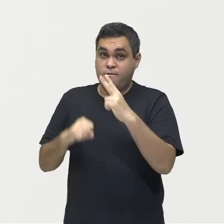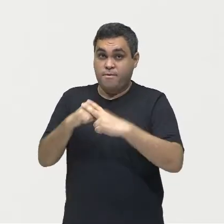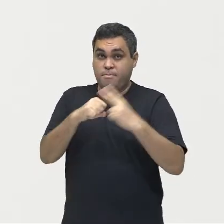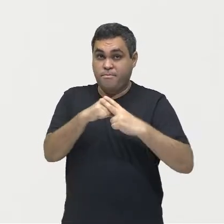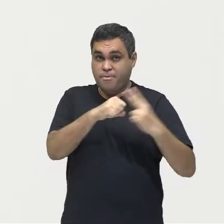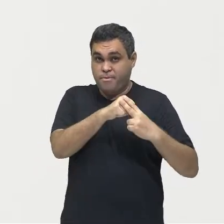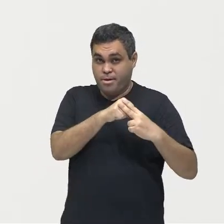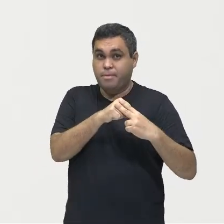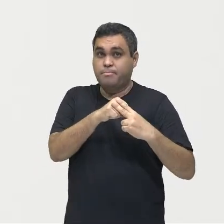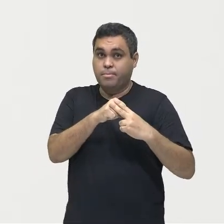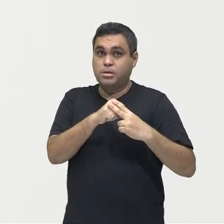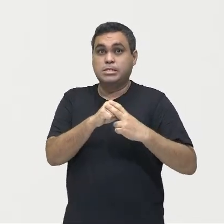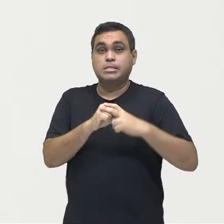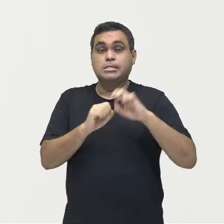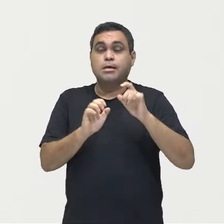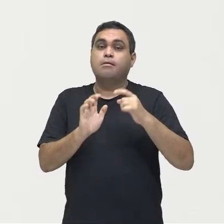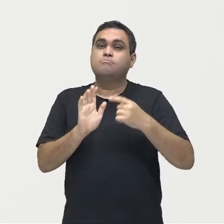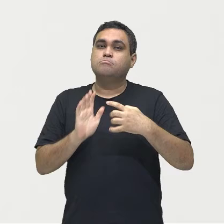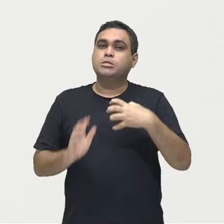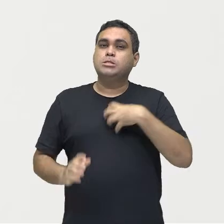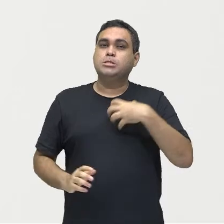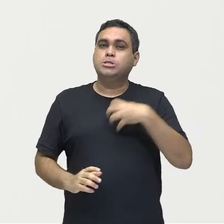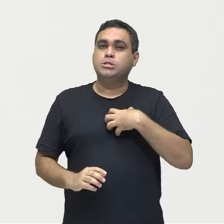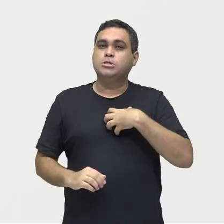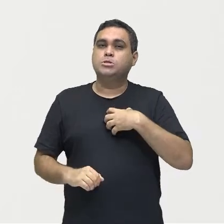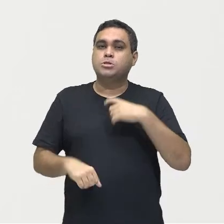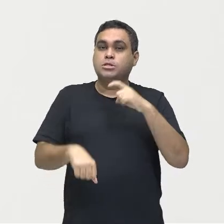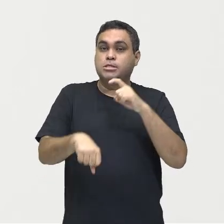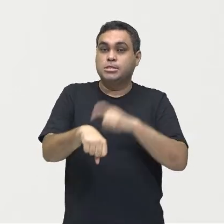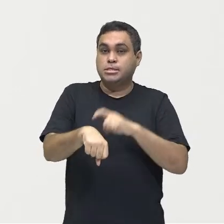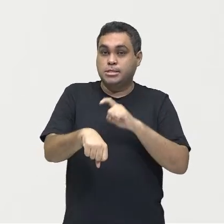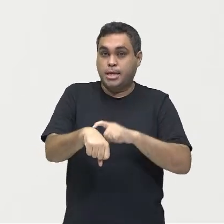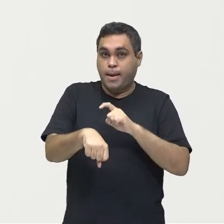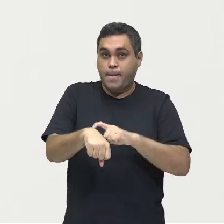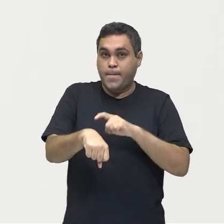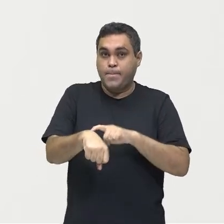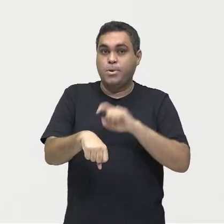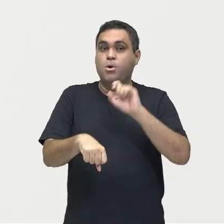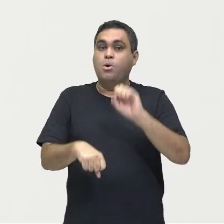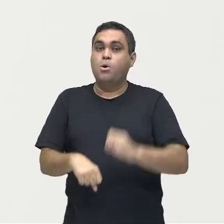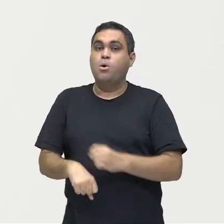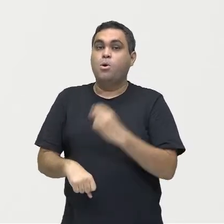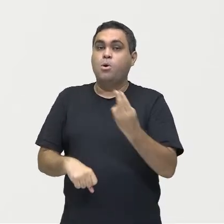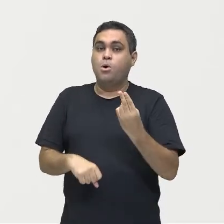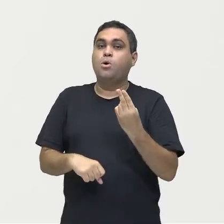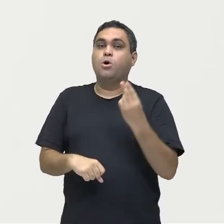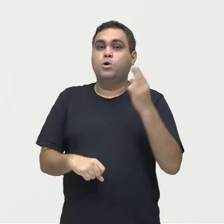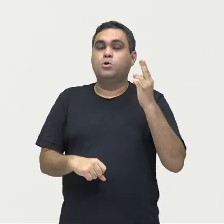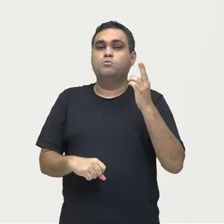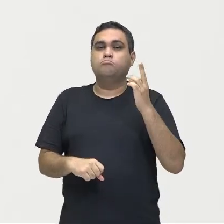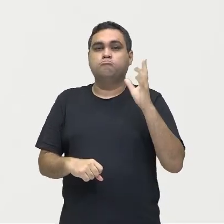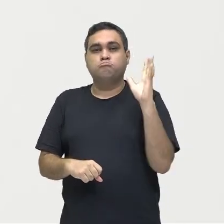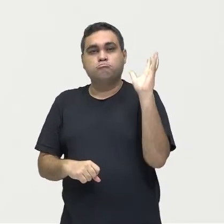eles indicarem a ideia de tempo, que já mencionei para você, ou ainda de